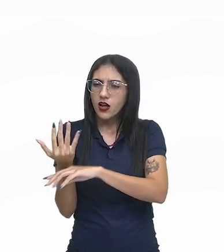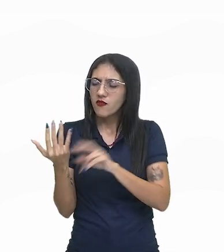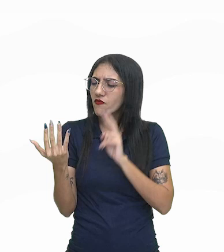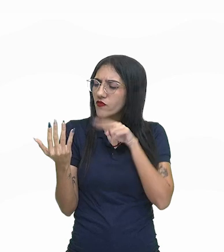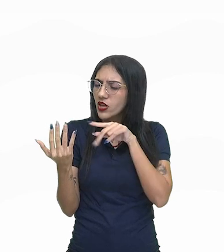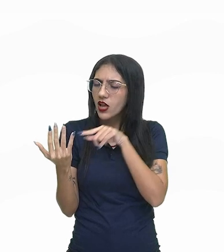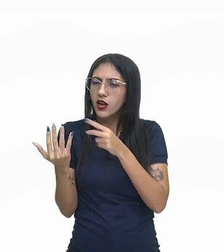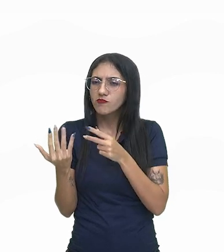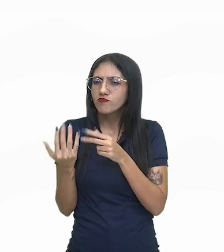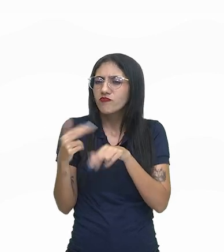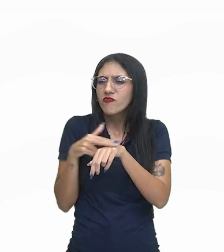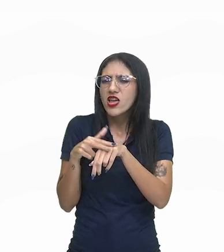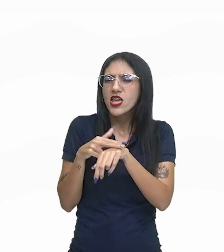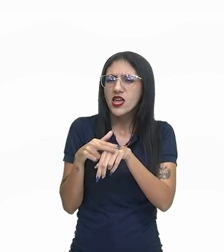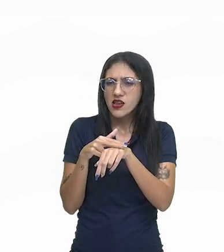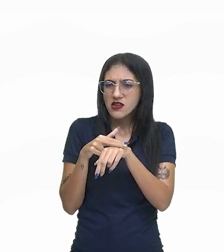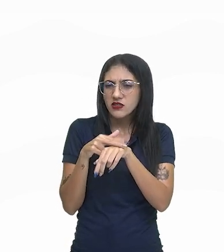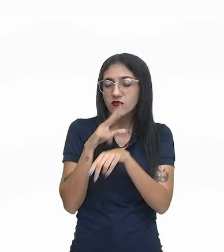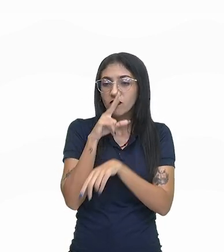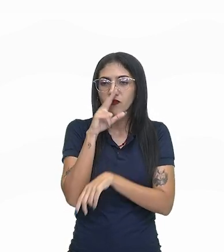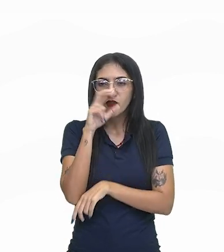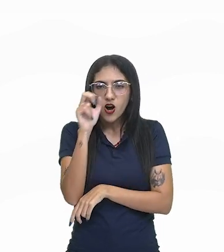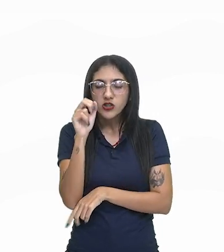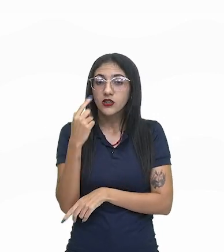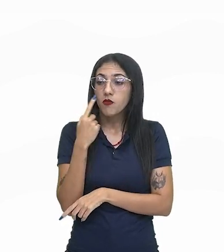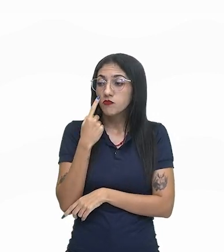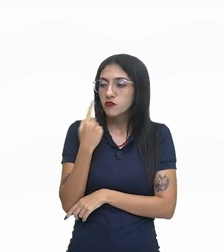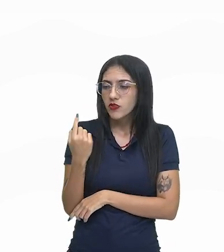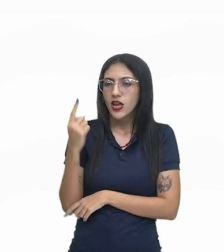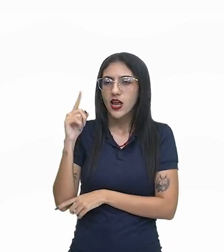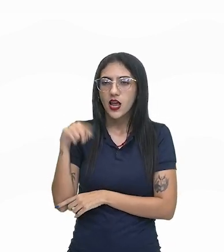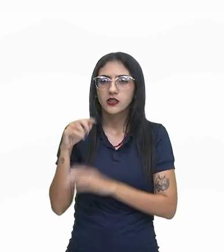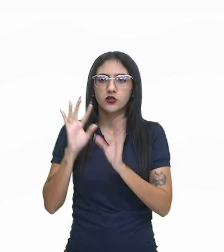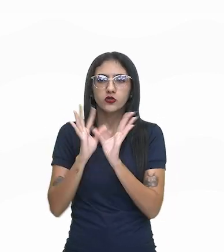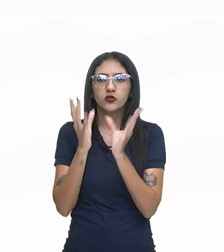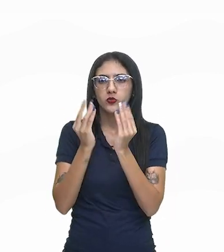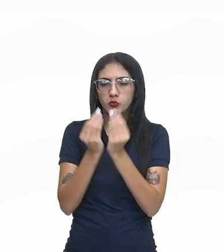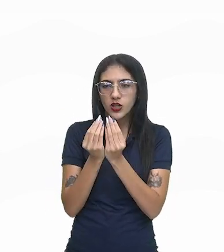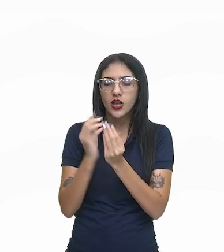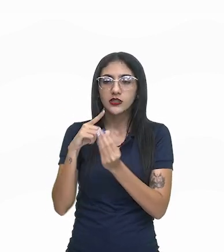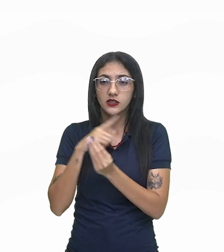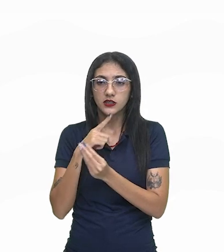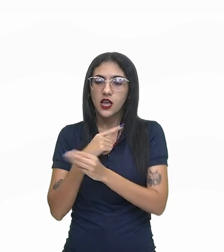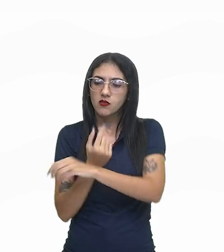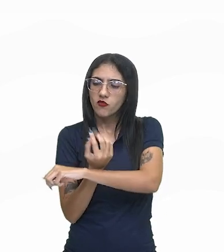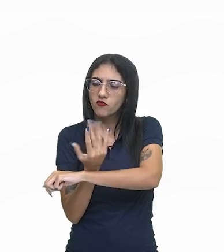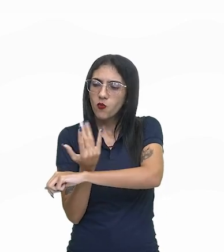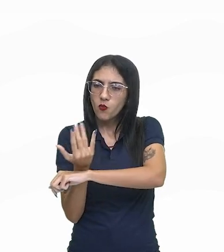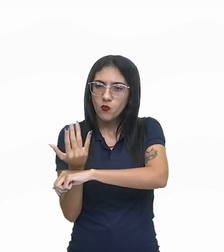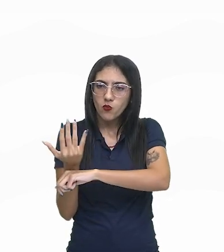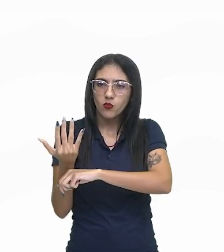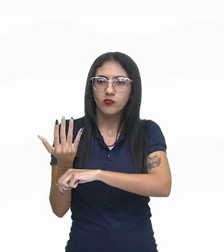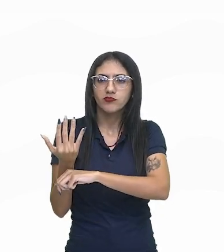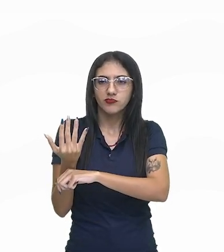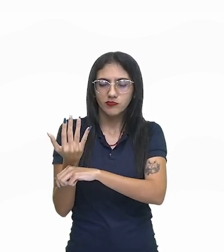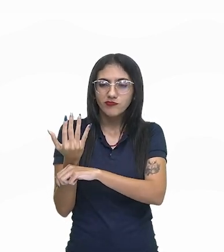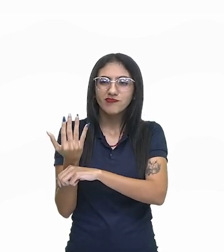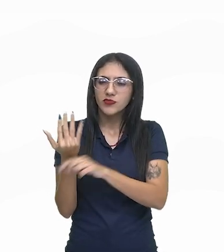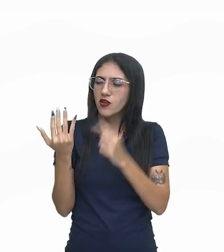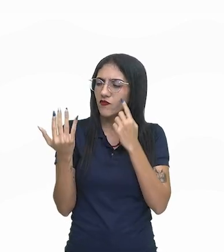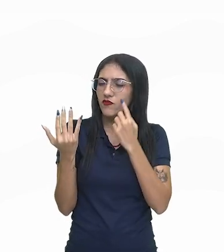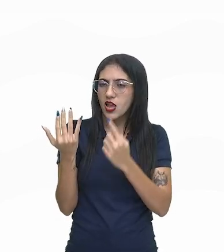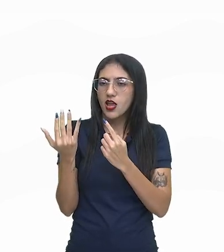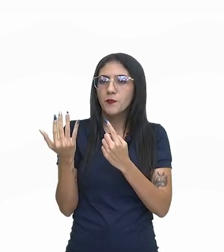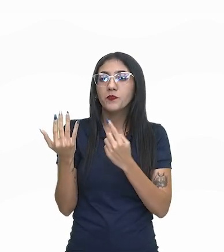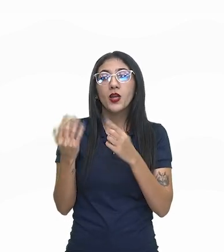verde. Né? Então, nós temos clorofila e cloroplasto, tanto nas folhas como também nos galhinhos.